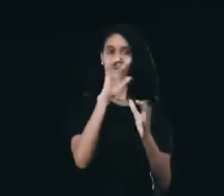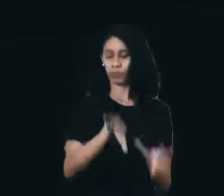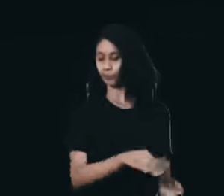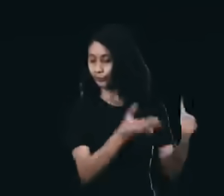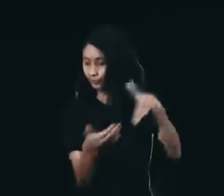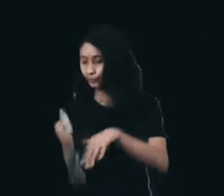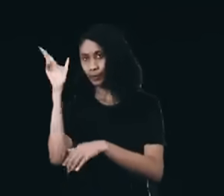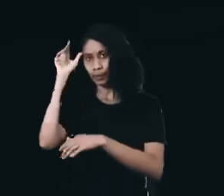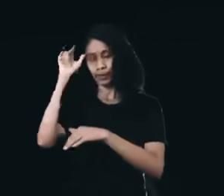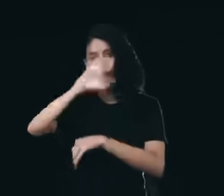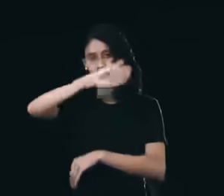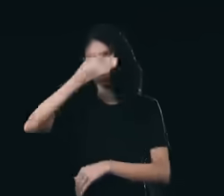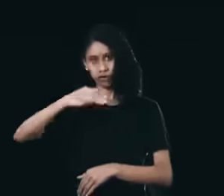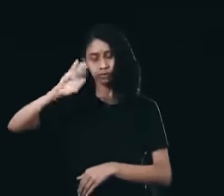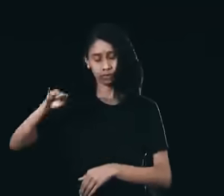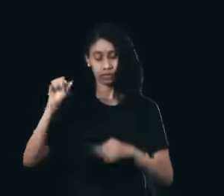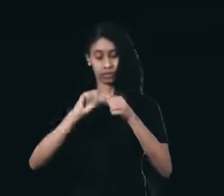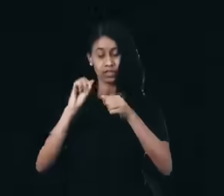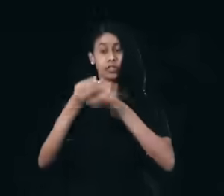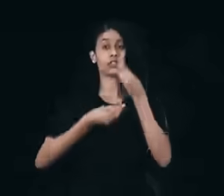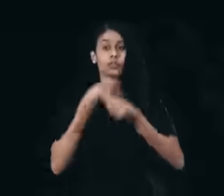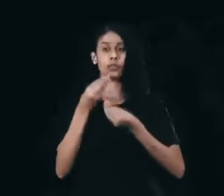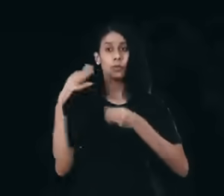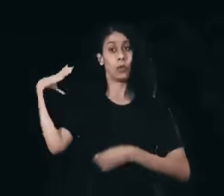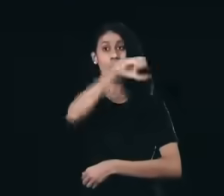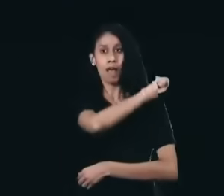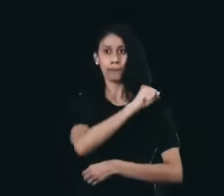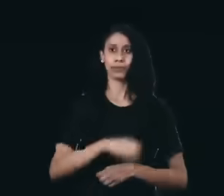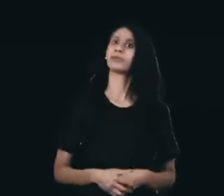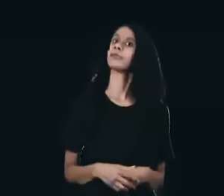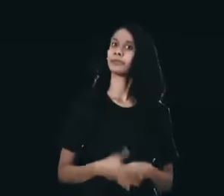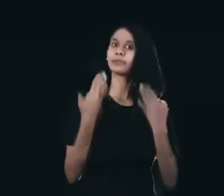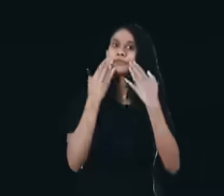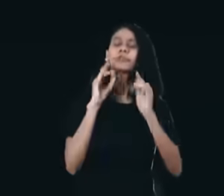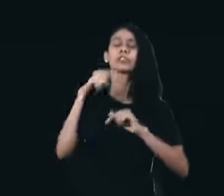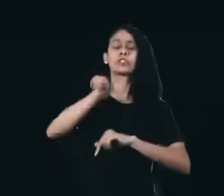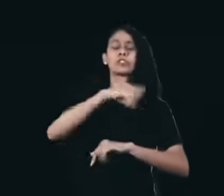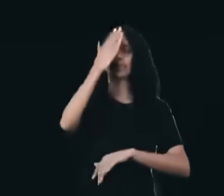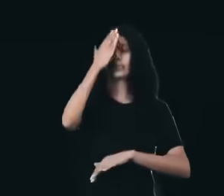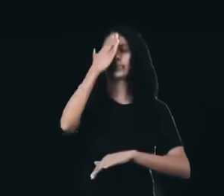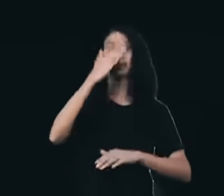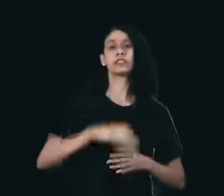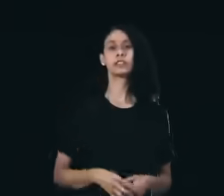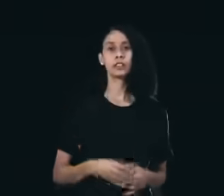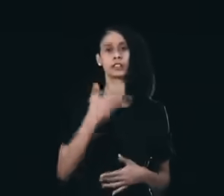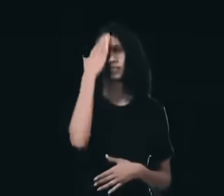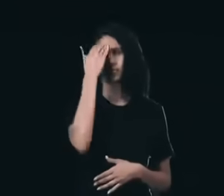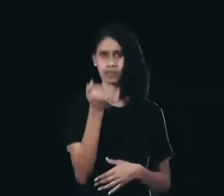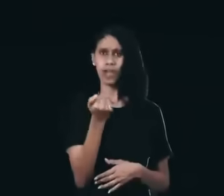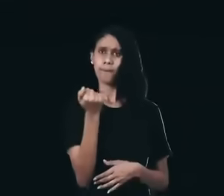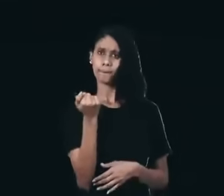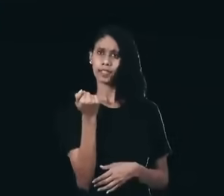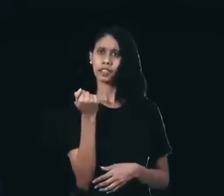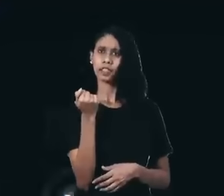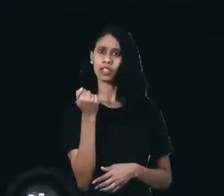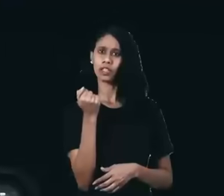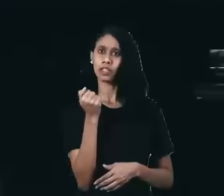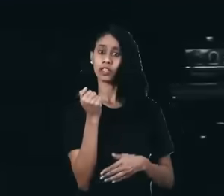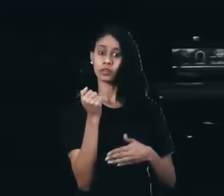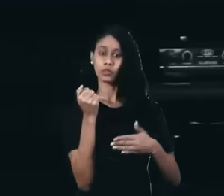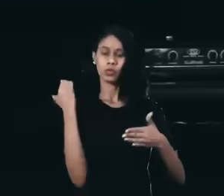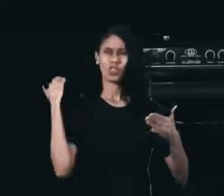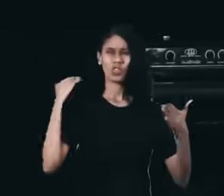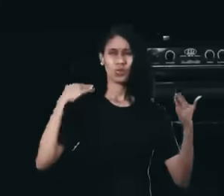camelos de Eliezer, e ela fez isso depressa. Eu não sei se você sabe, mas ao longo de uma viagem